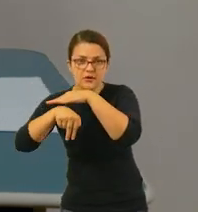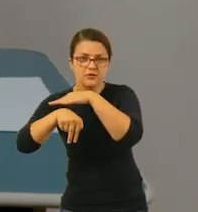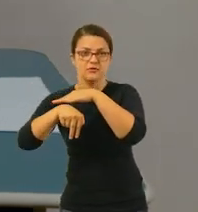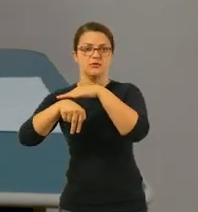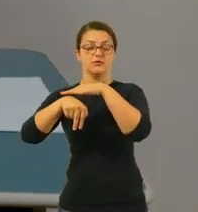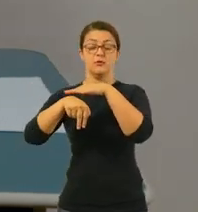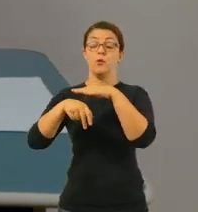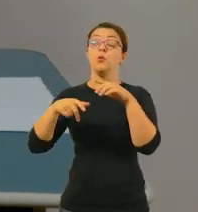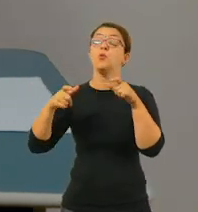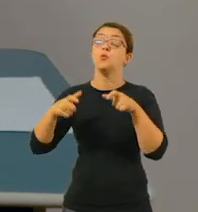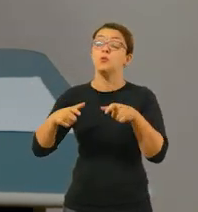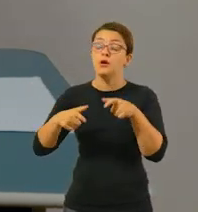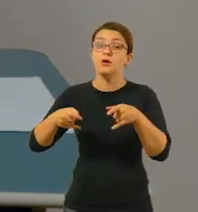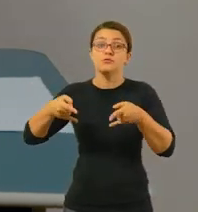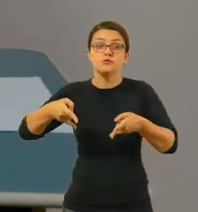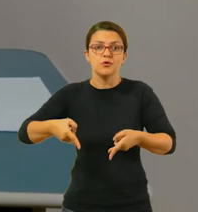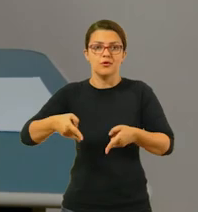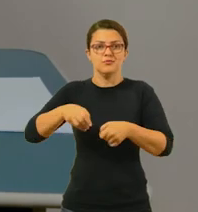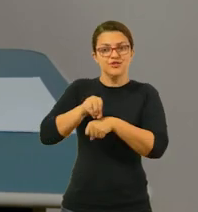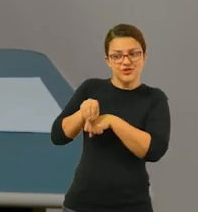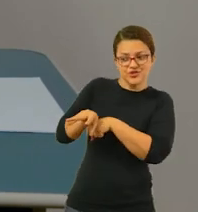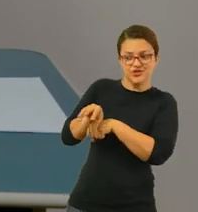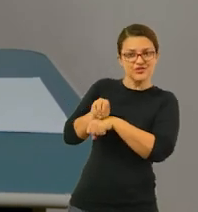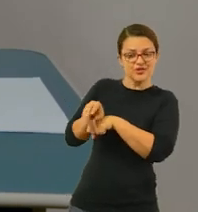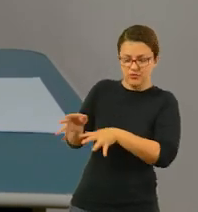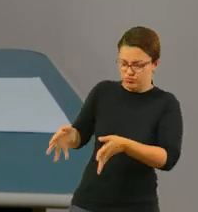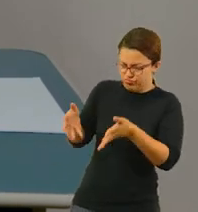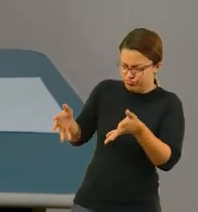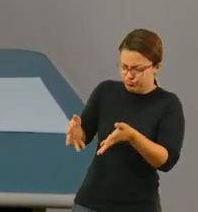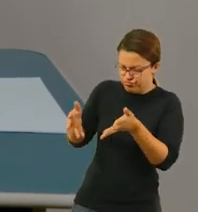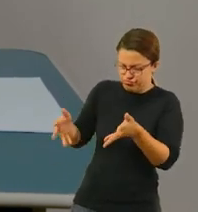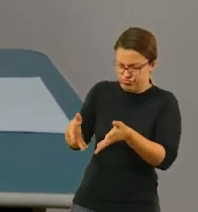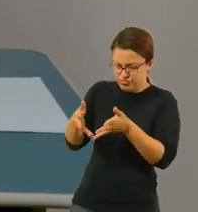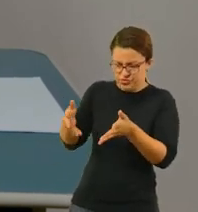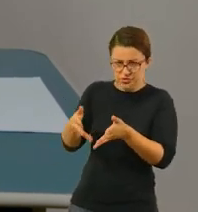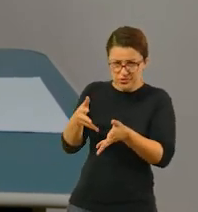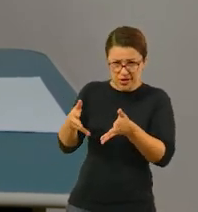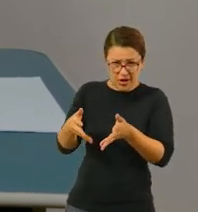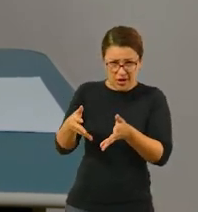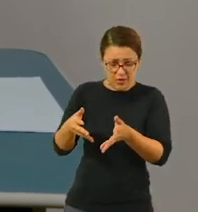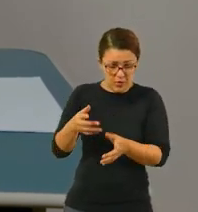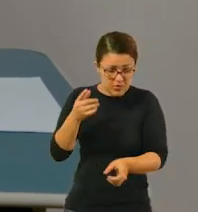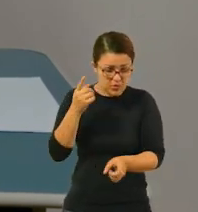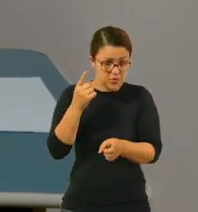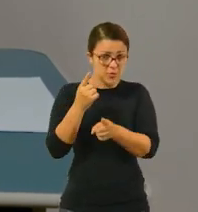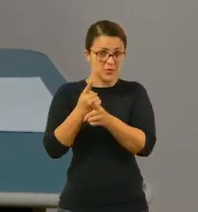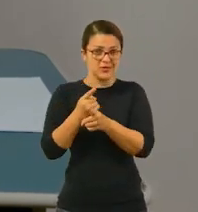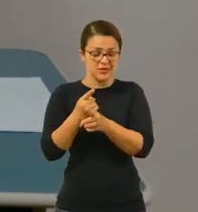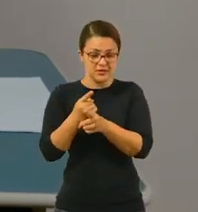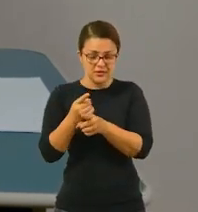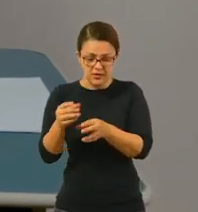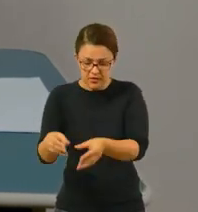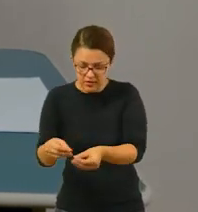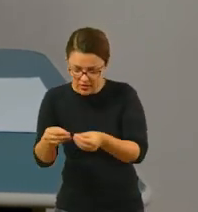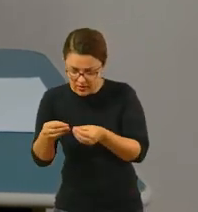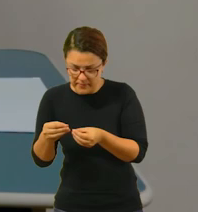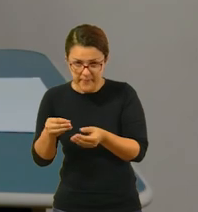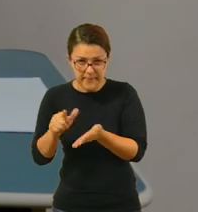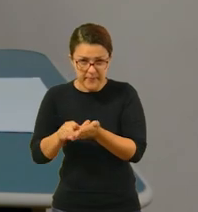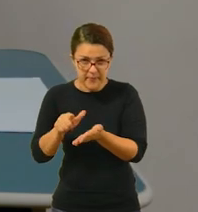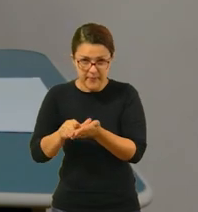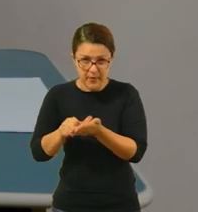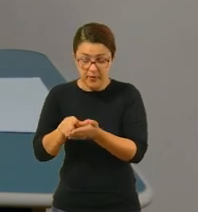lado direito, lado esquerdo, em cima, embaixo, no lugar onde você dorme e assim por